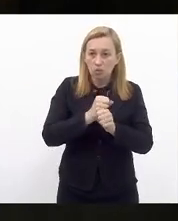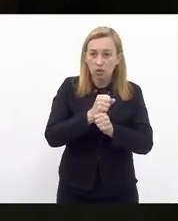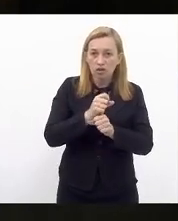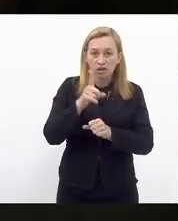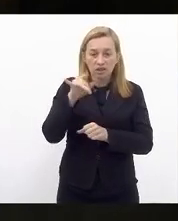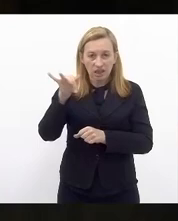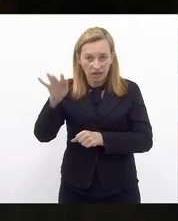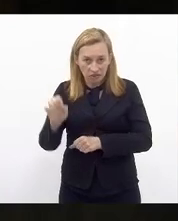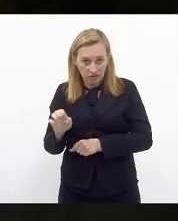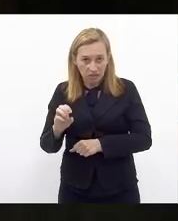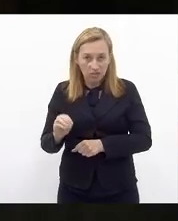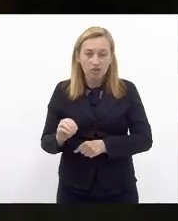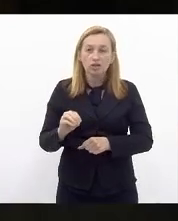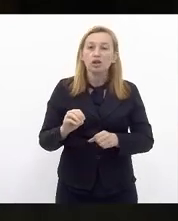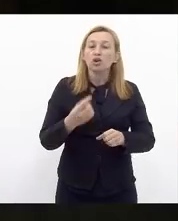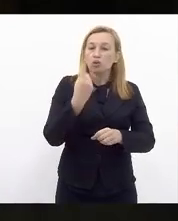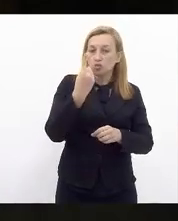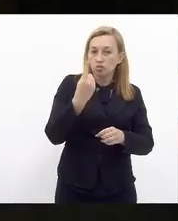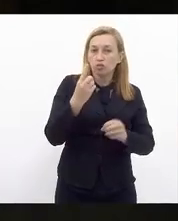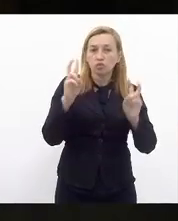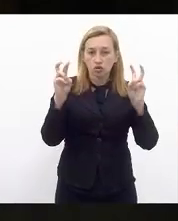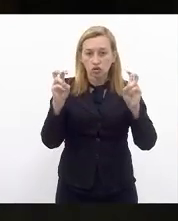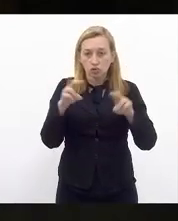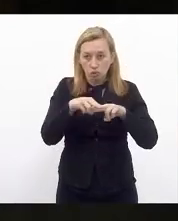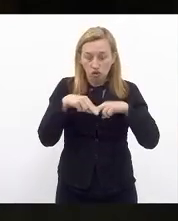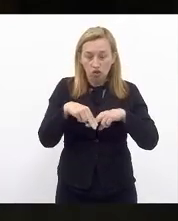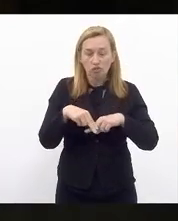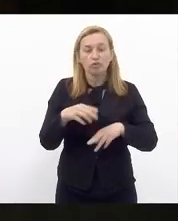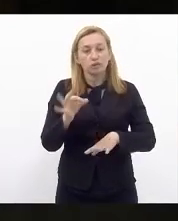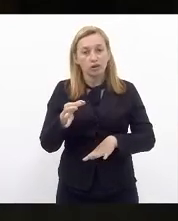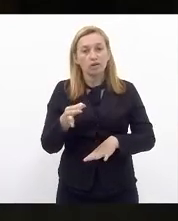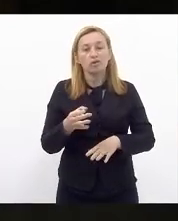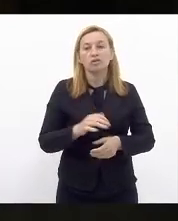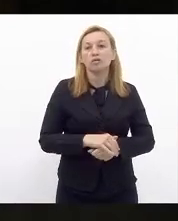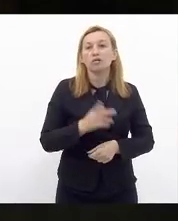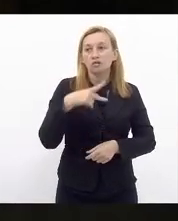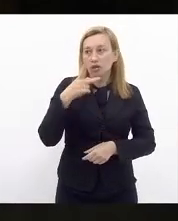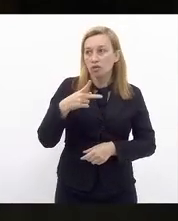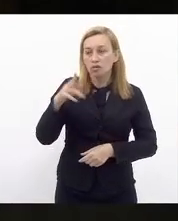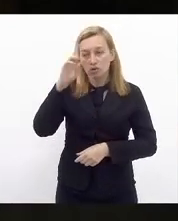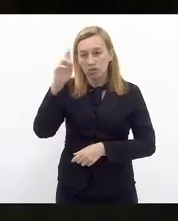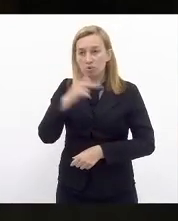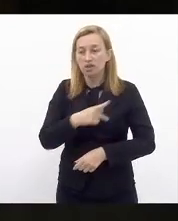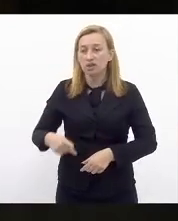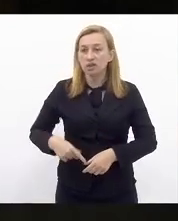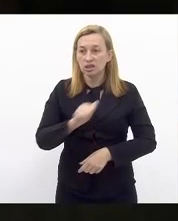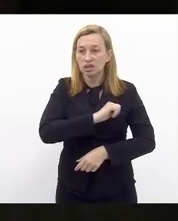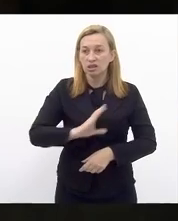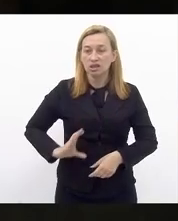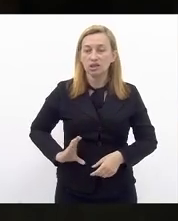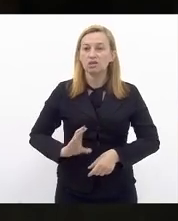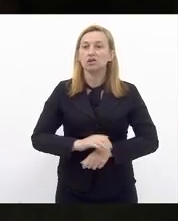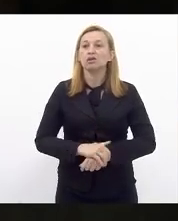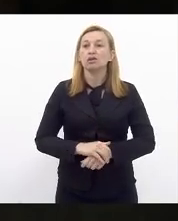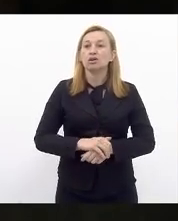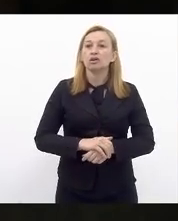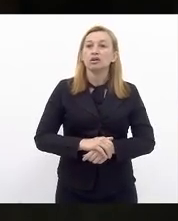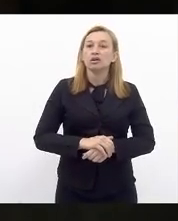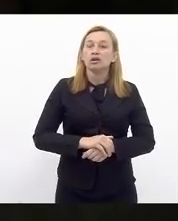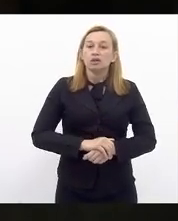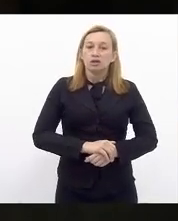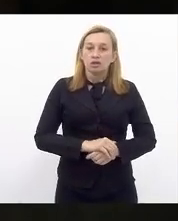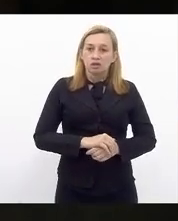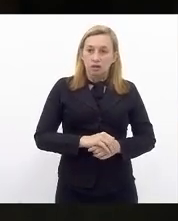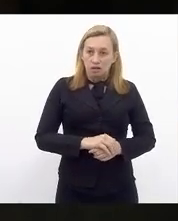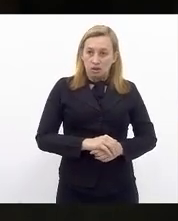de deste Um dos fatores obviamente que como bem já citou o senhor presidente a dessa esse ano a recuperação